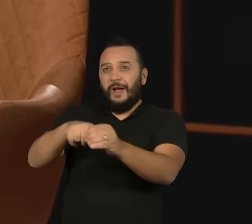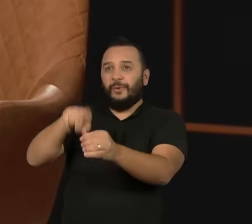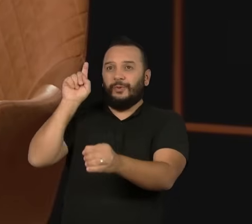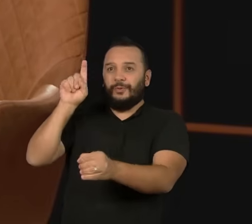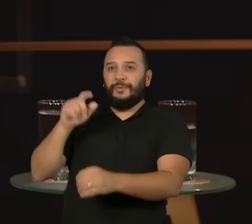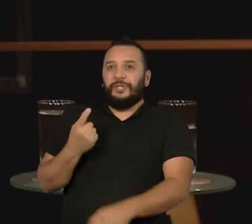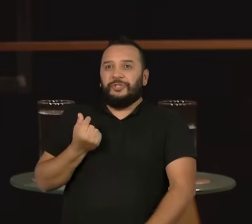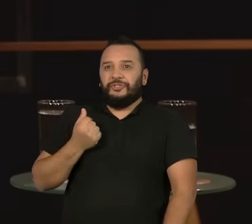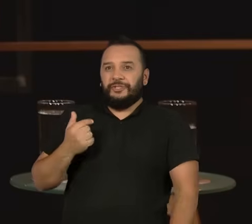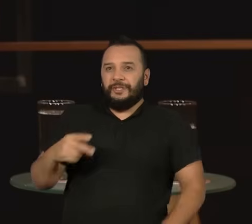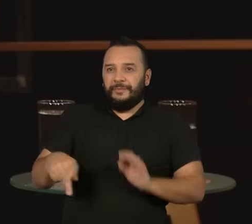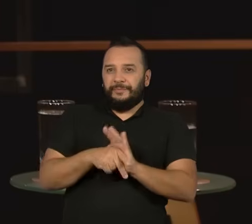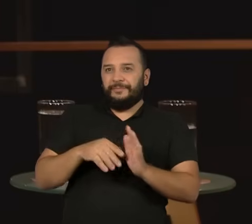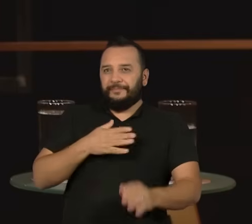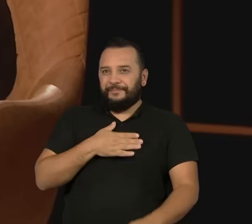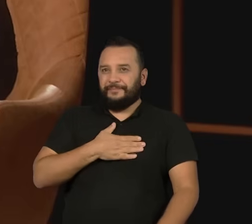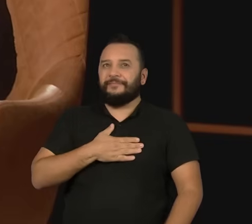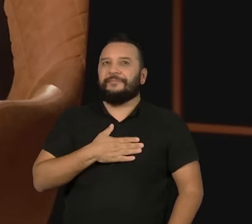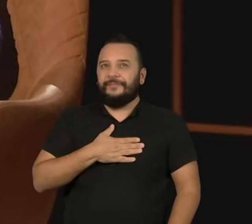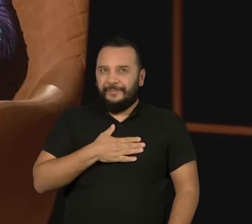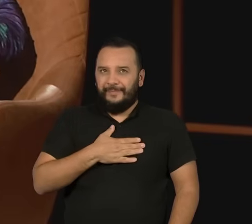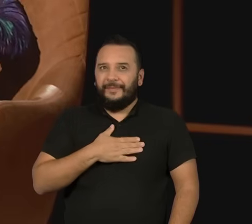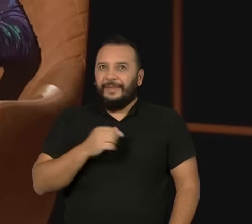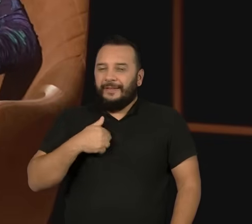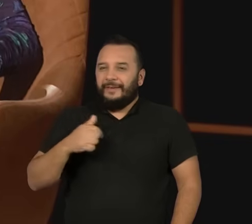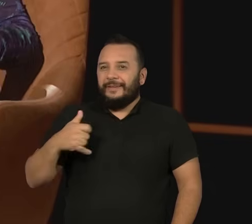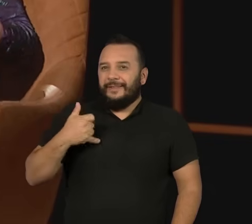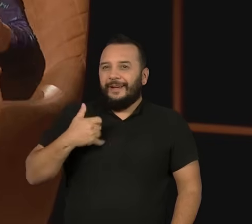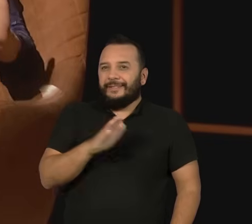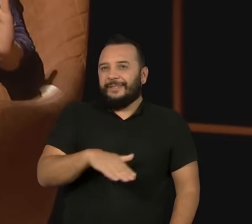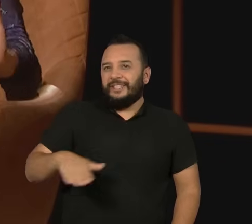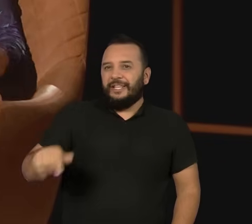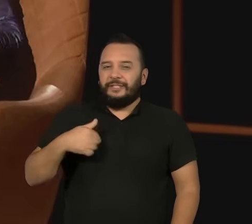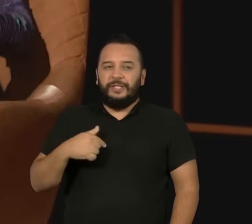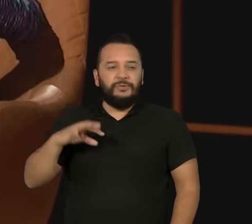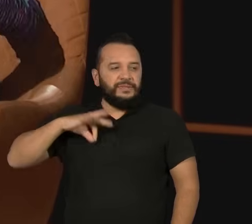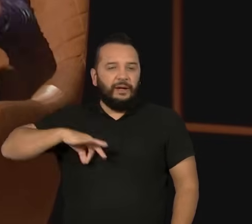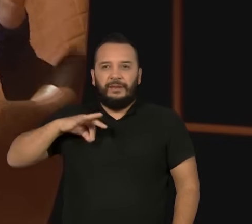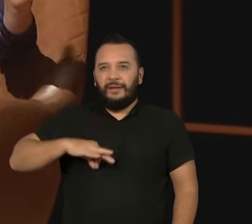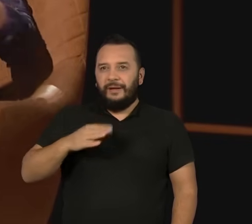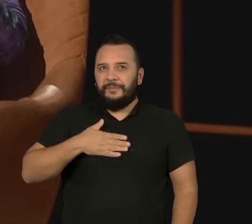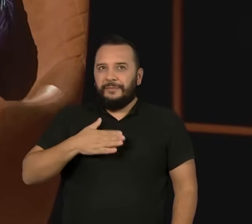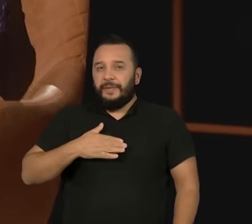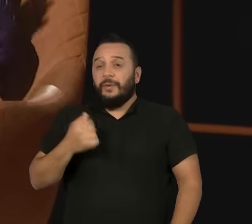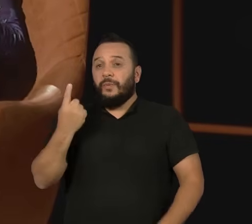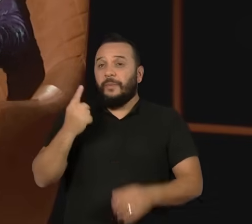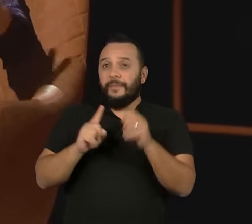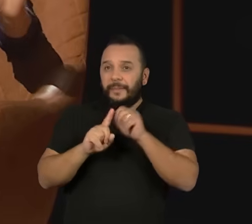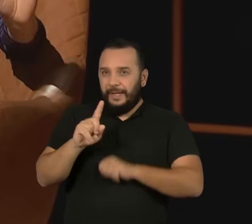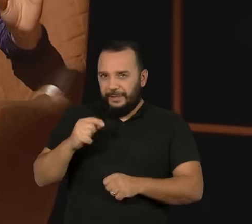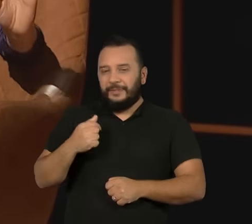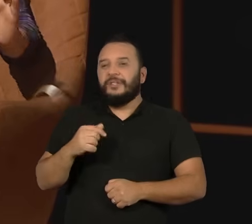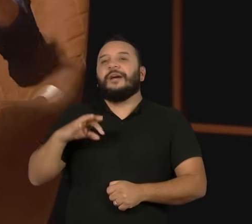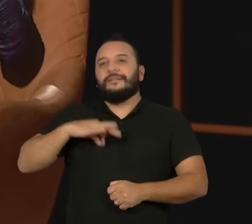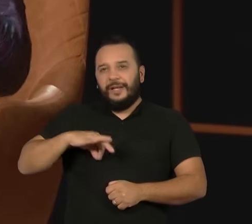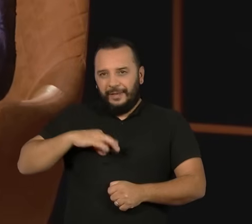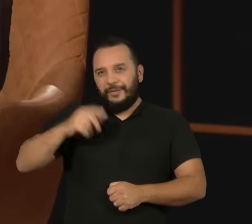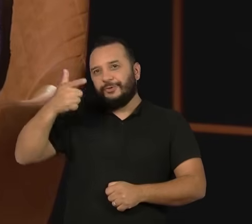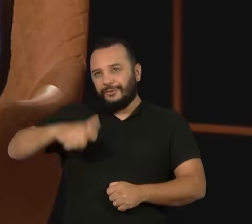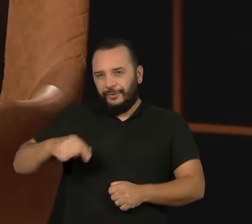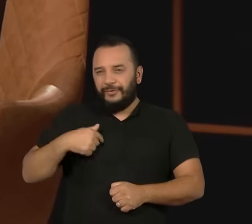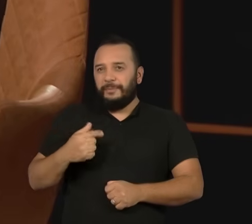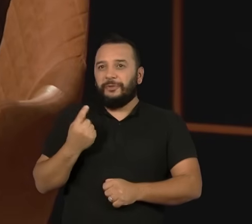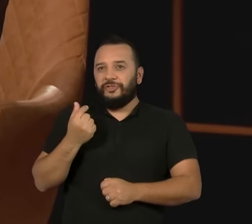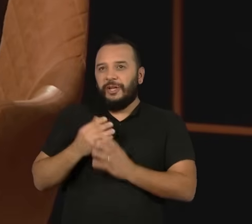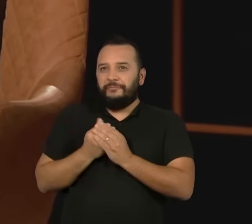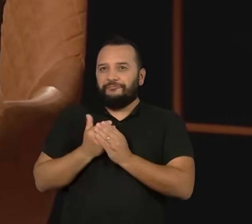cachê. Eu criança, eu adorava, ganhava meu cachê, chegava, sei lá, um mês depois, mas eu chegava o cachê, eu já pegava meu